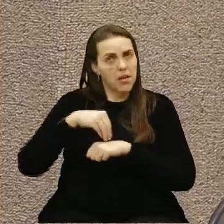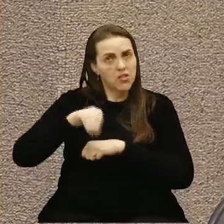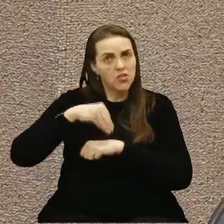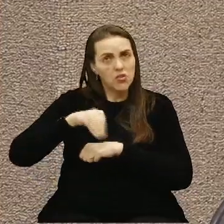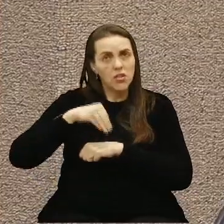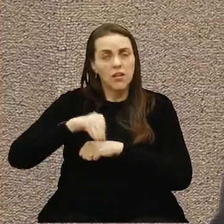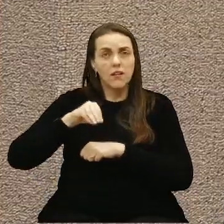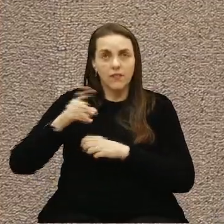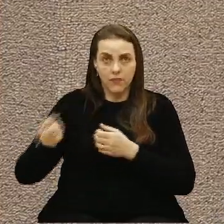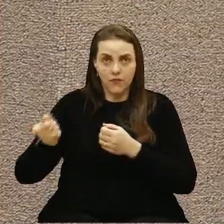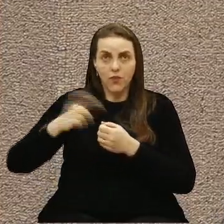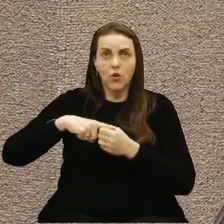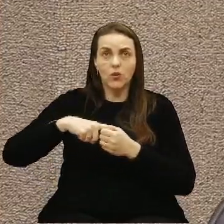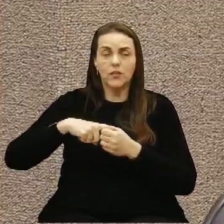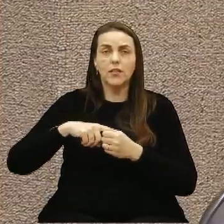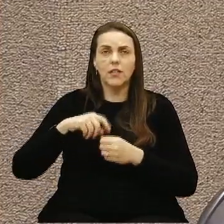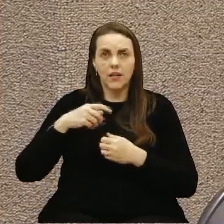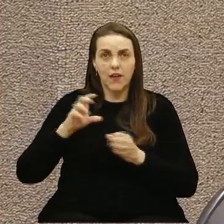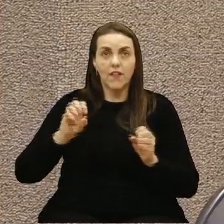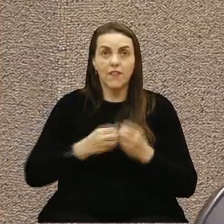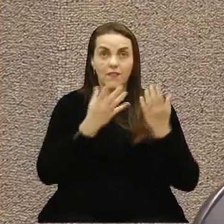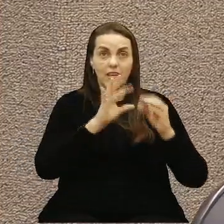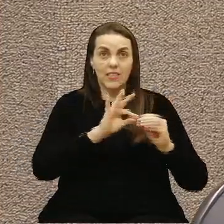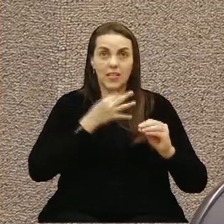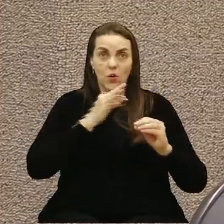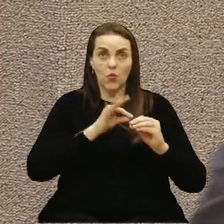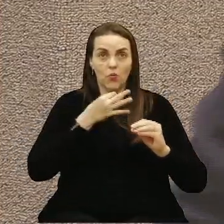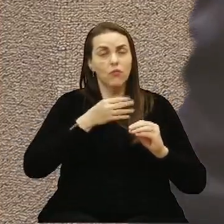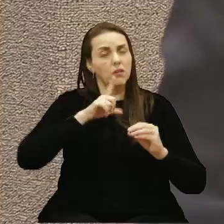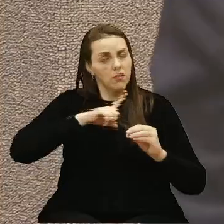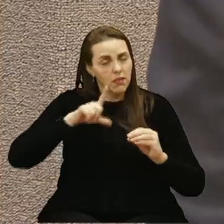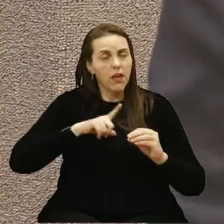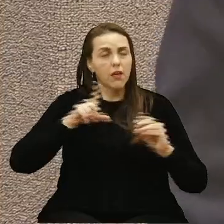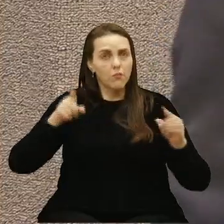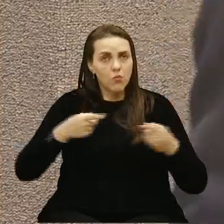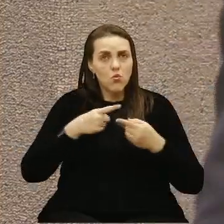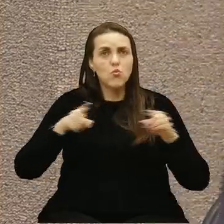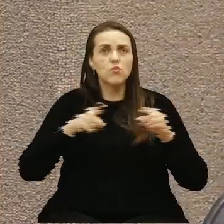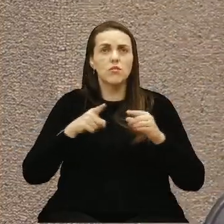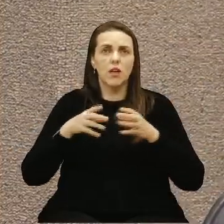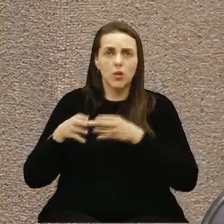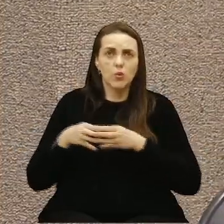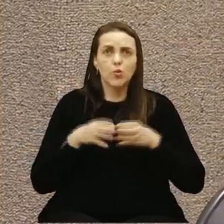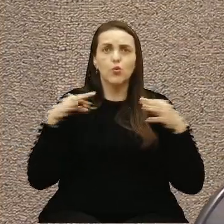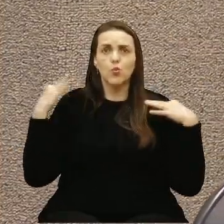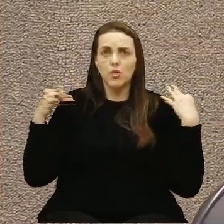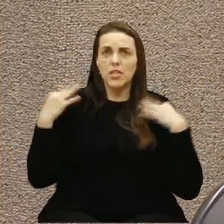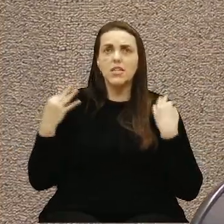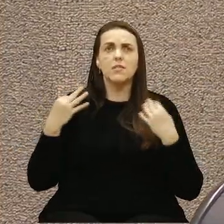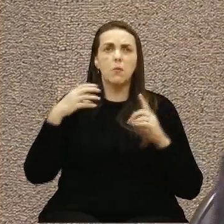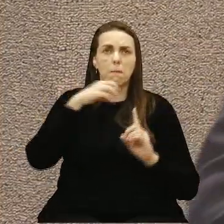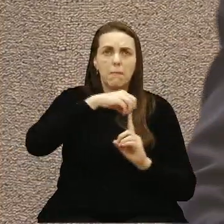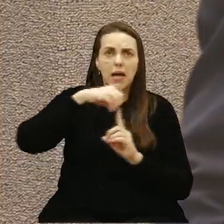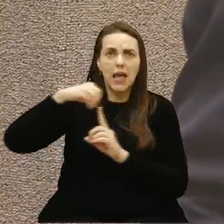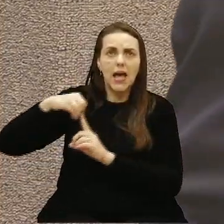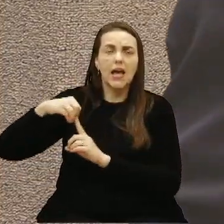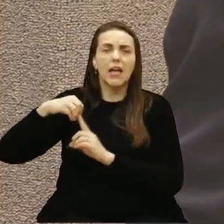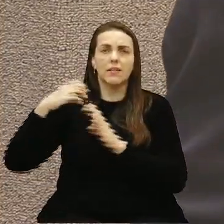a Festa da Uva, que a gente tenha música recebendo os turistas, nas paradas, nas